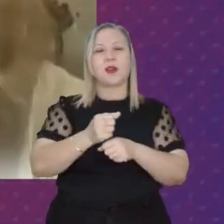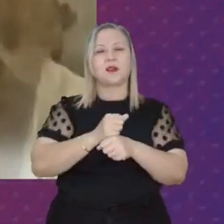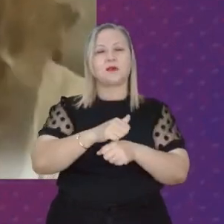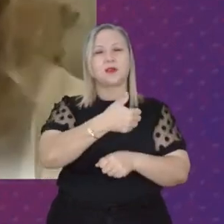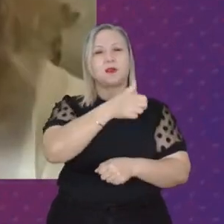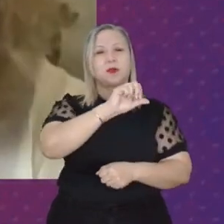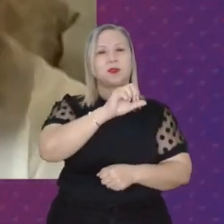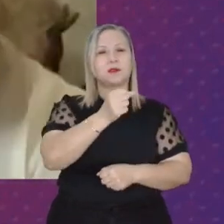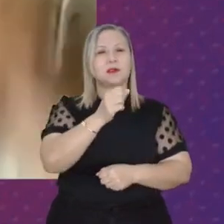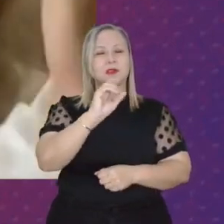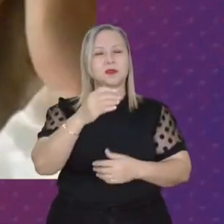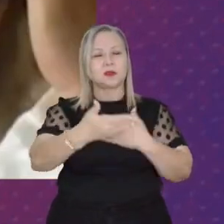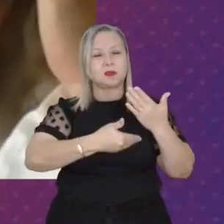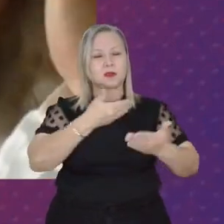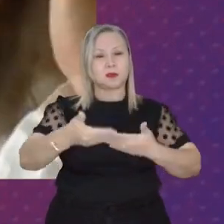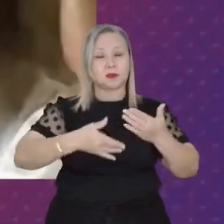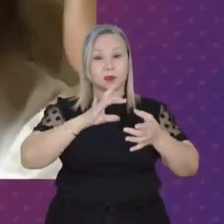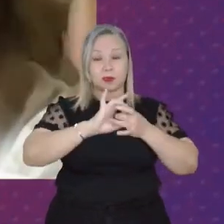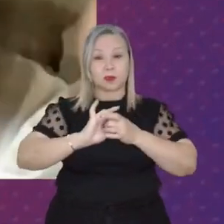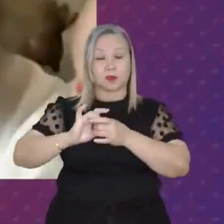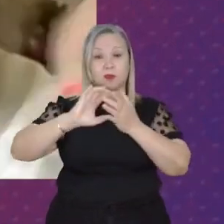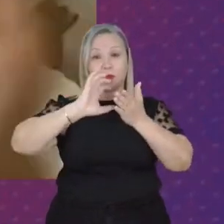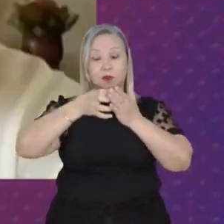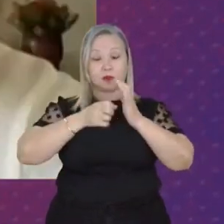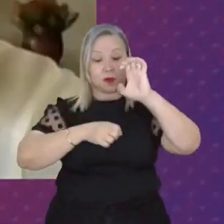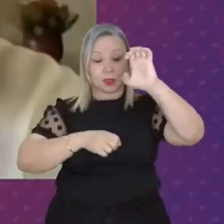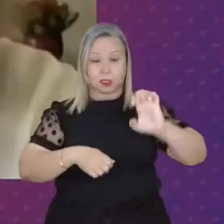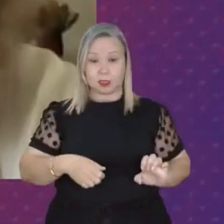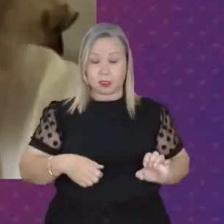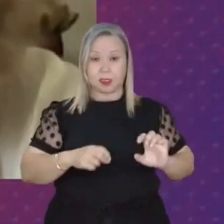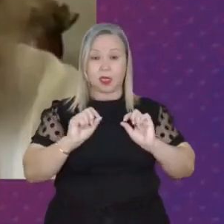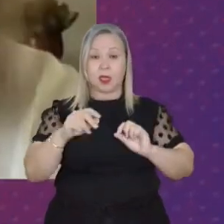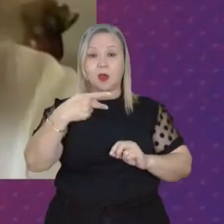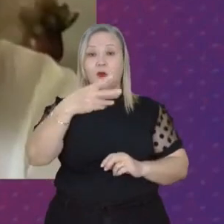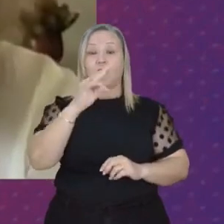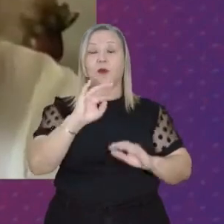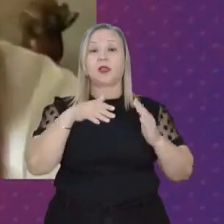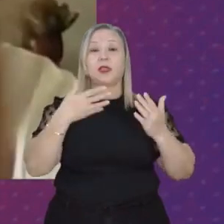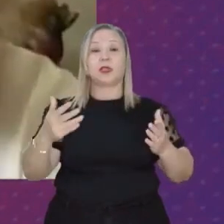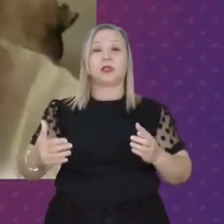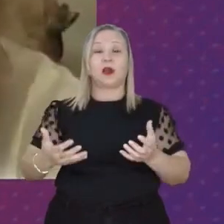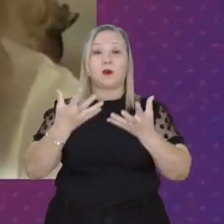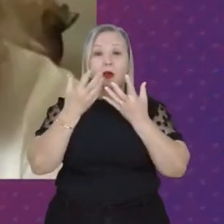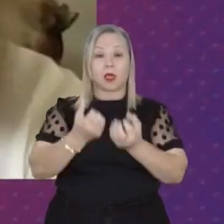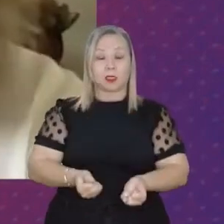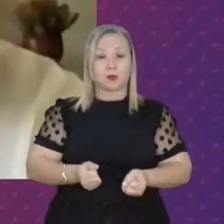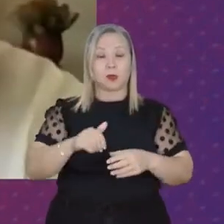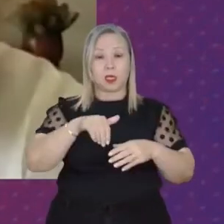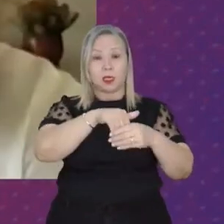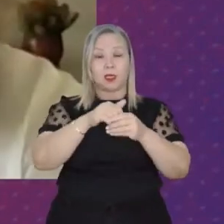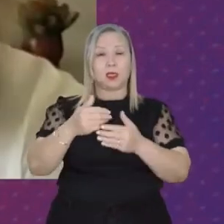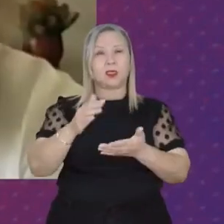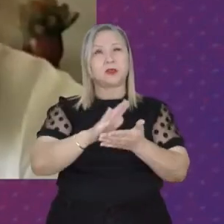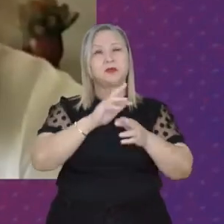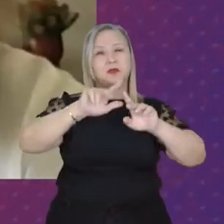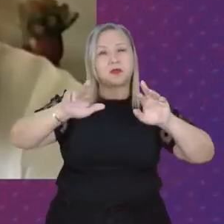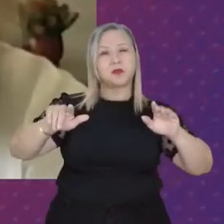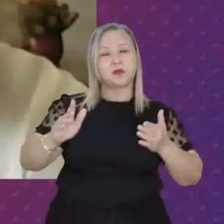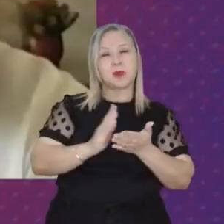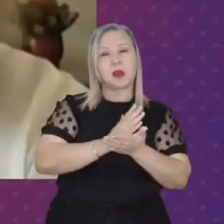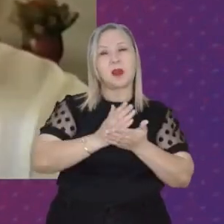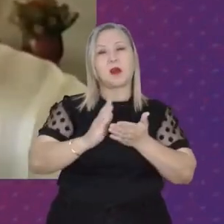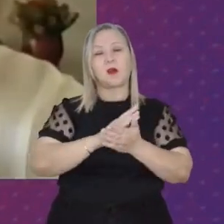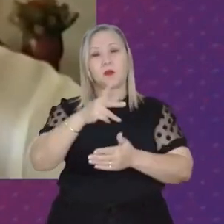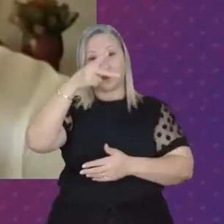e coligado com outros partidos de esquerda, o PT, então, elegeu alguns prefeitos